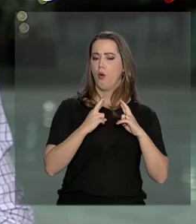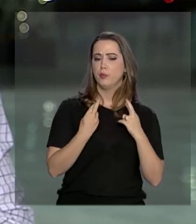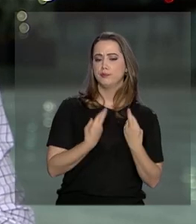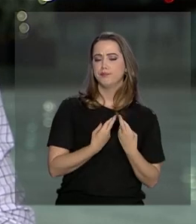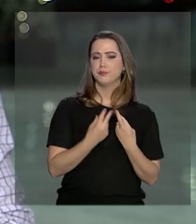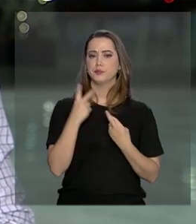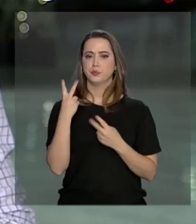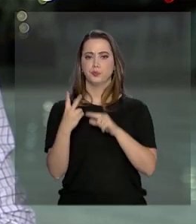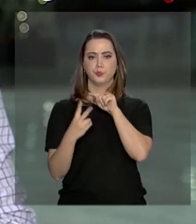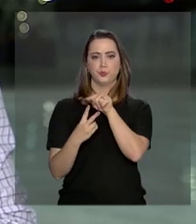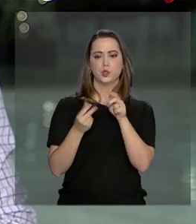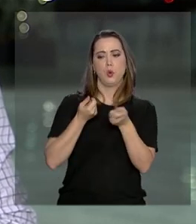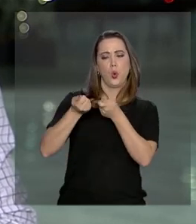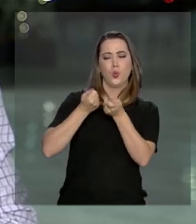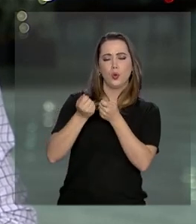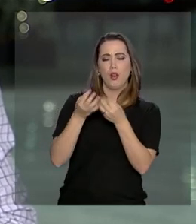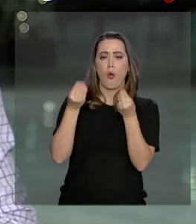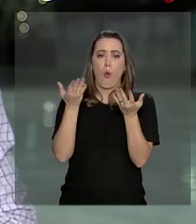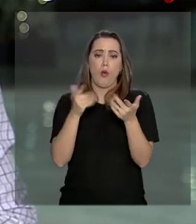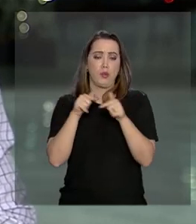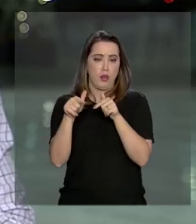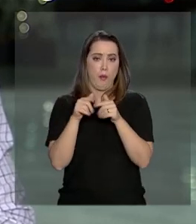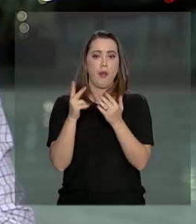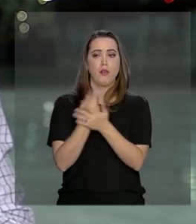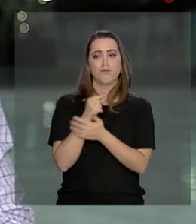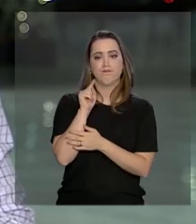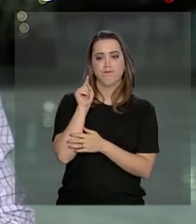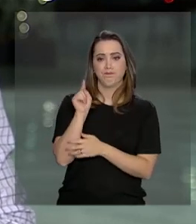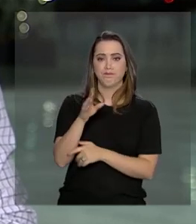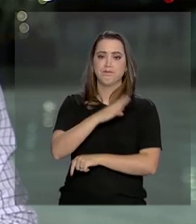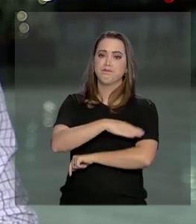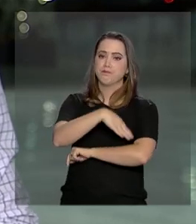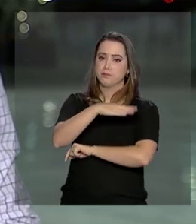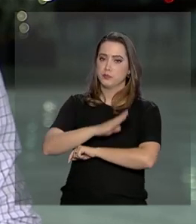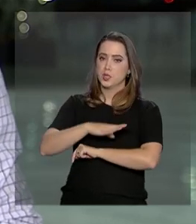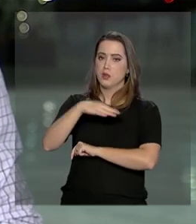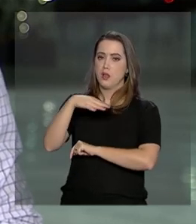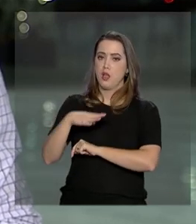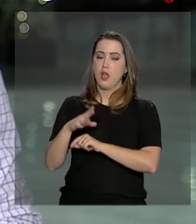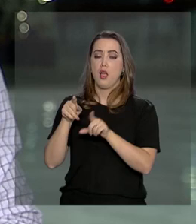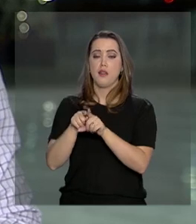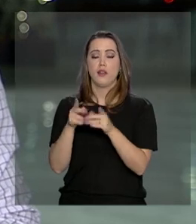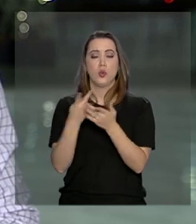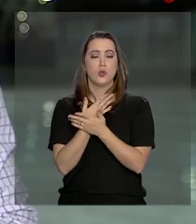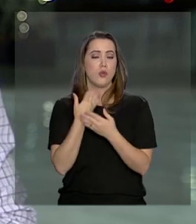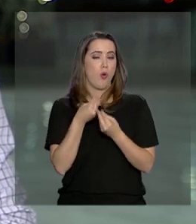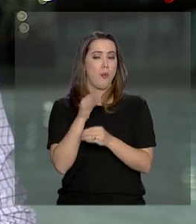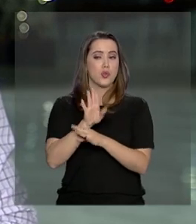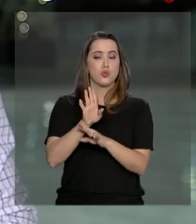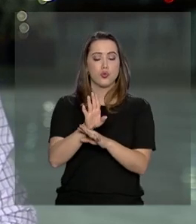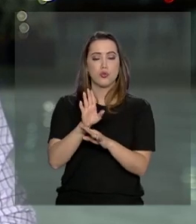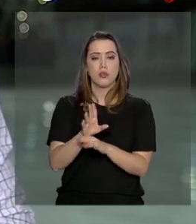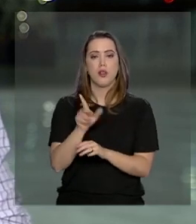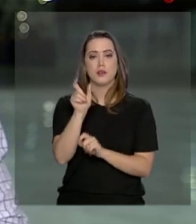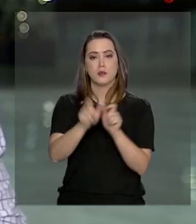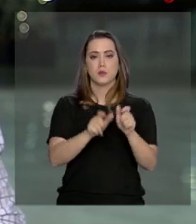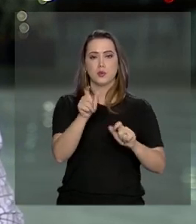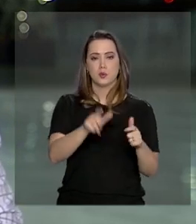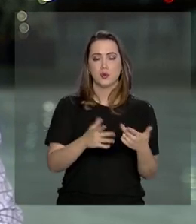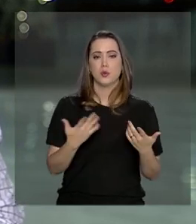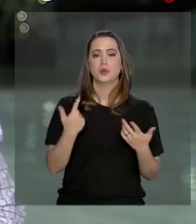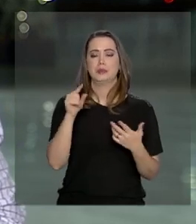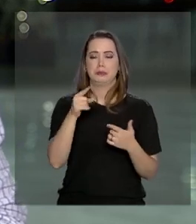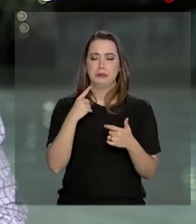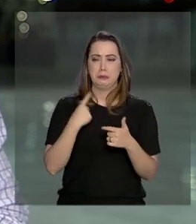crise para coordenar as ações em curso e definir os próximos passos de ajuda aos atingidos pela tragédia de